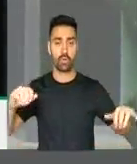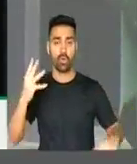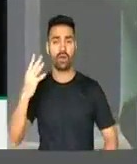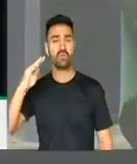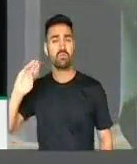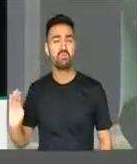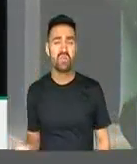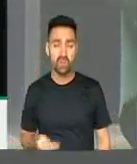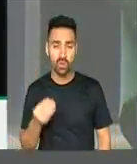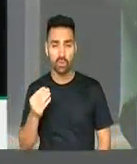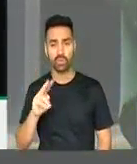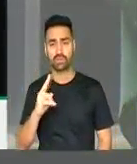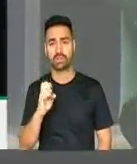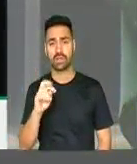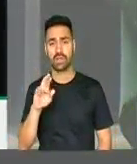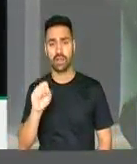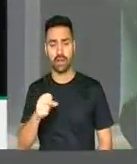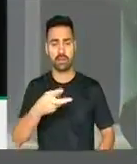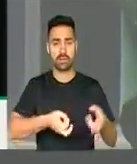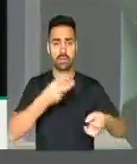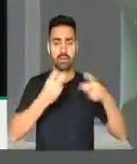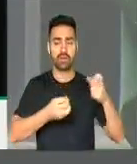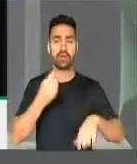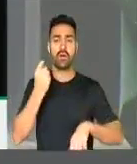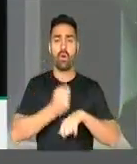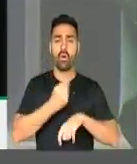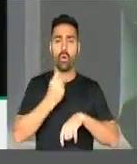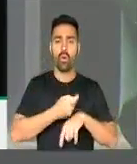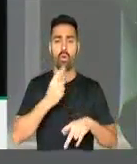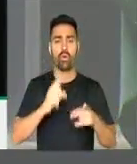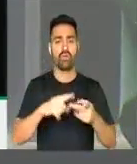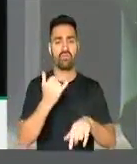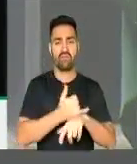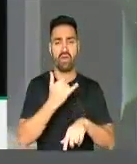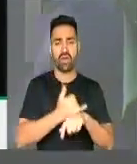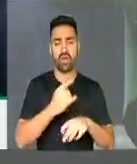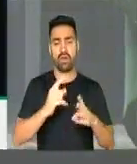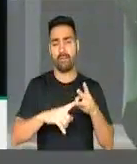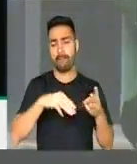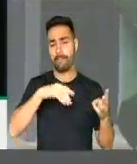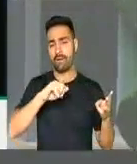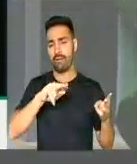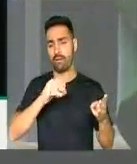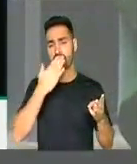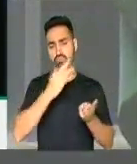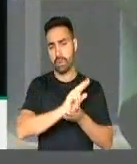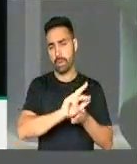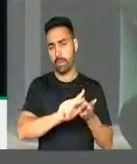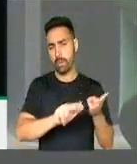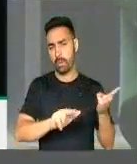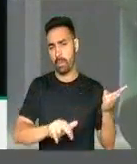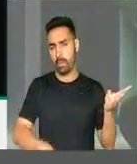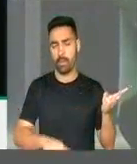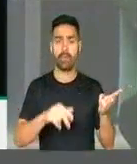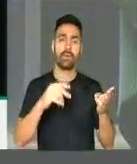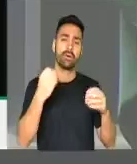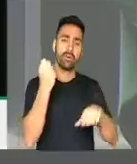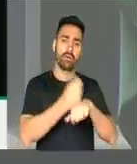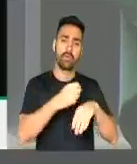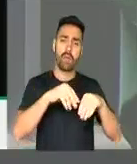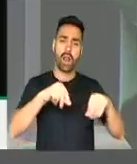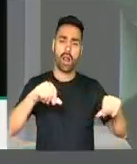milhões de hectares à mineração de ouro, ferro, manganês, tântalo e outros